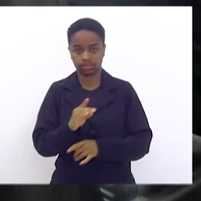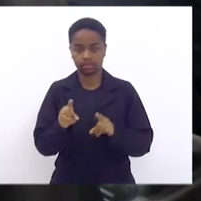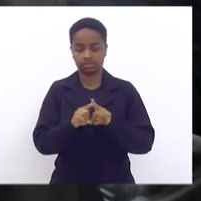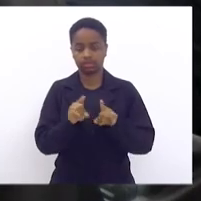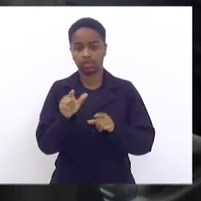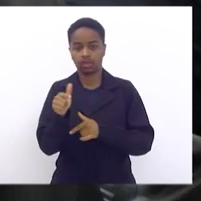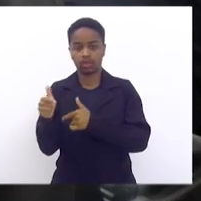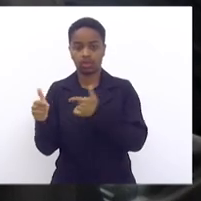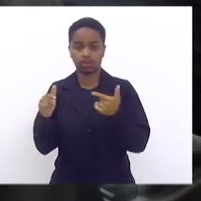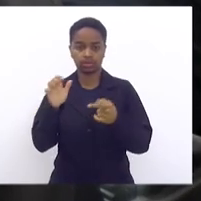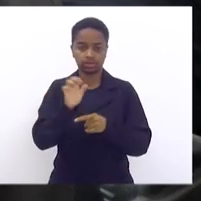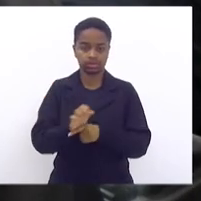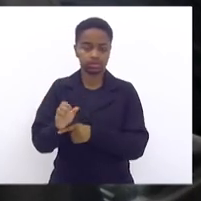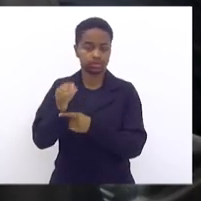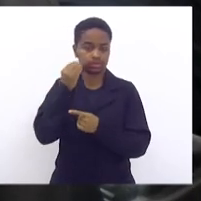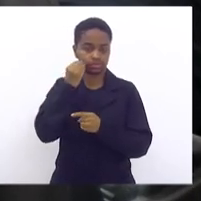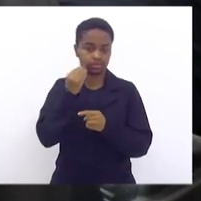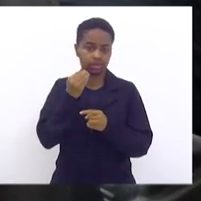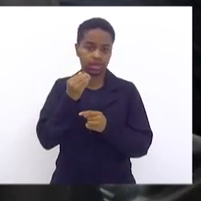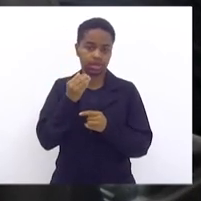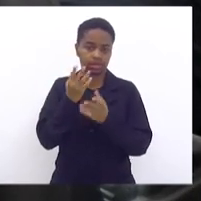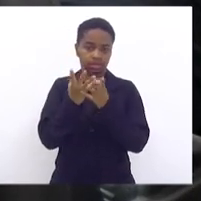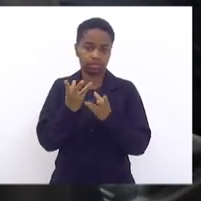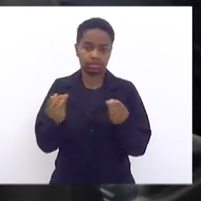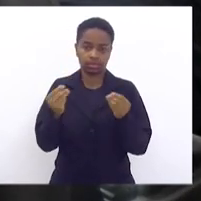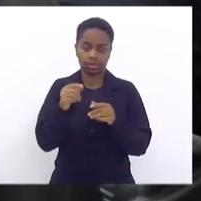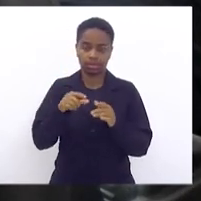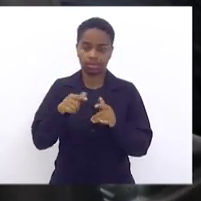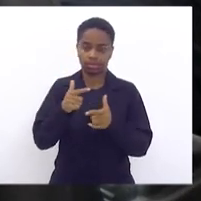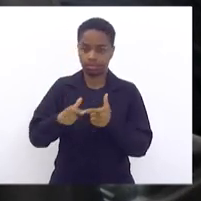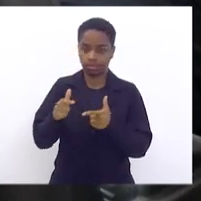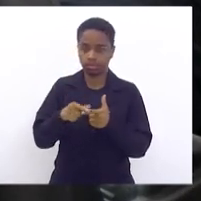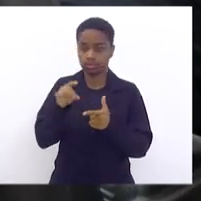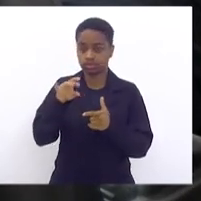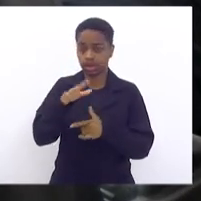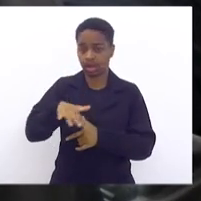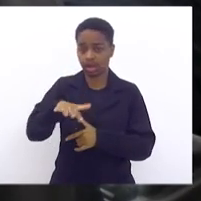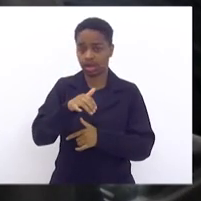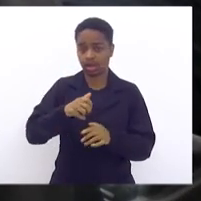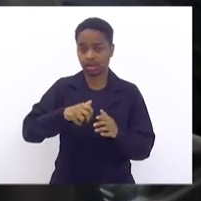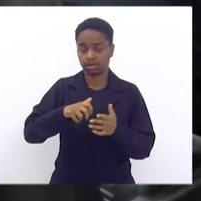estados para enfrentar esse problema, não apenas de cunho penal, que eu